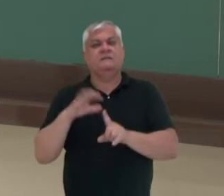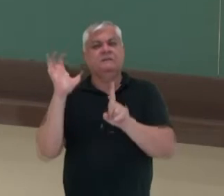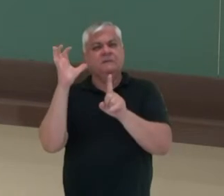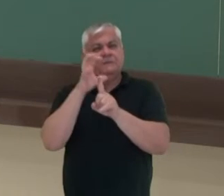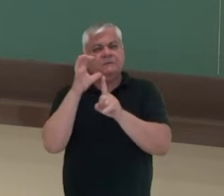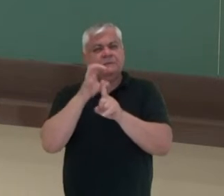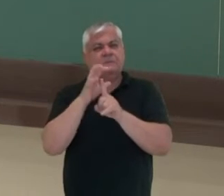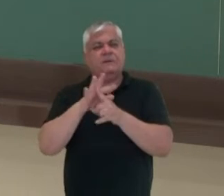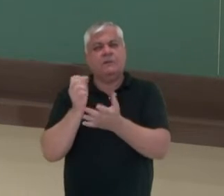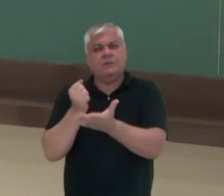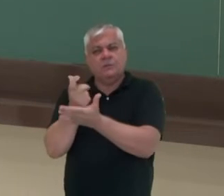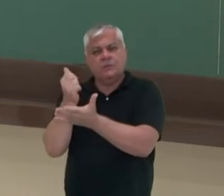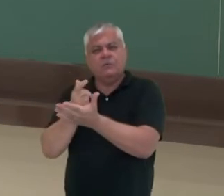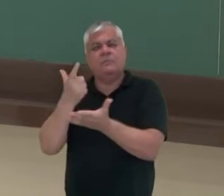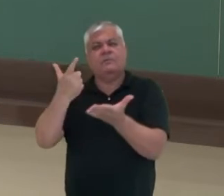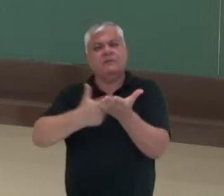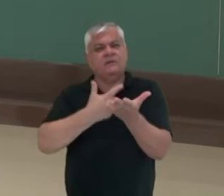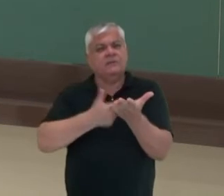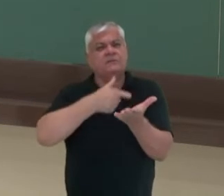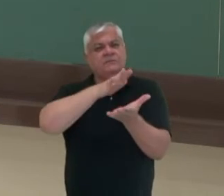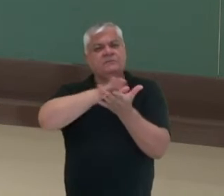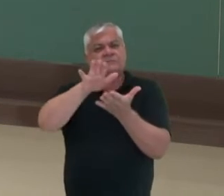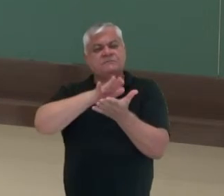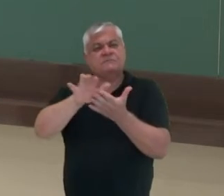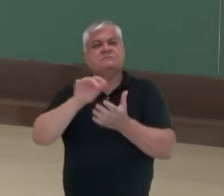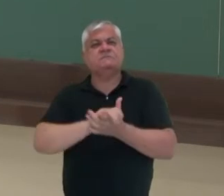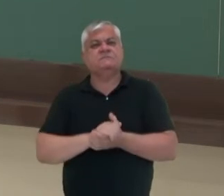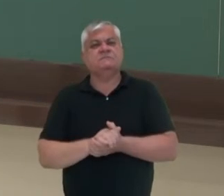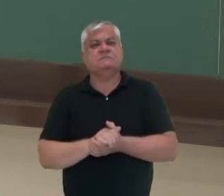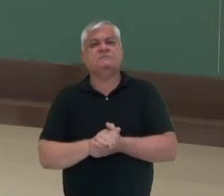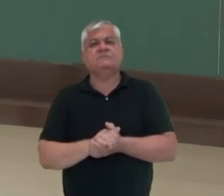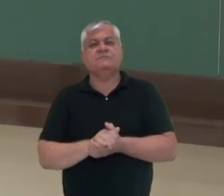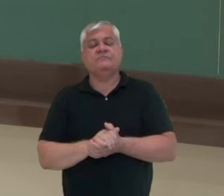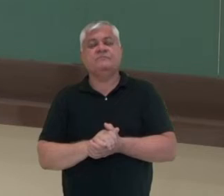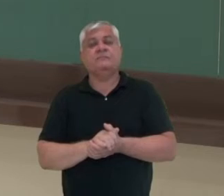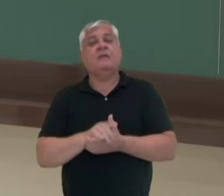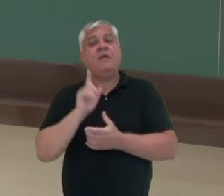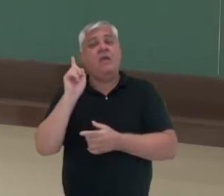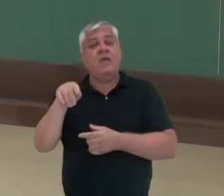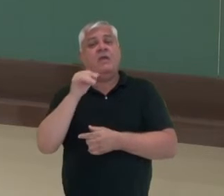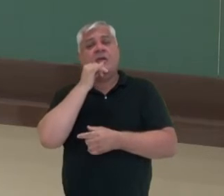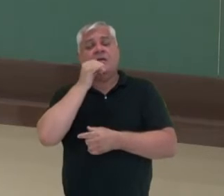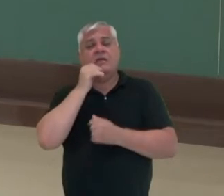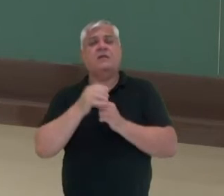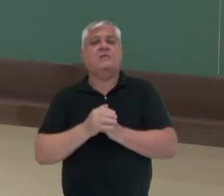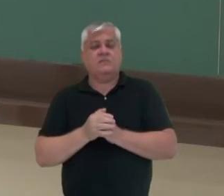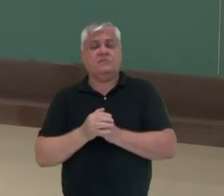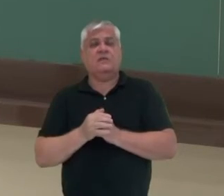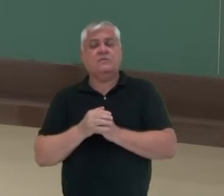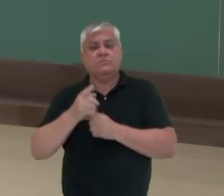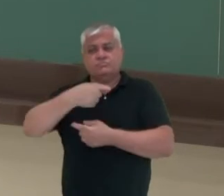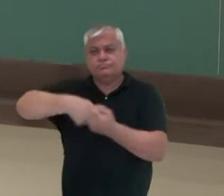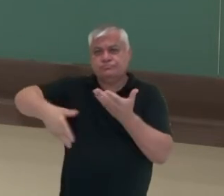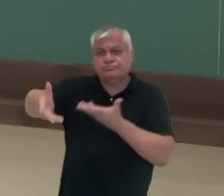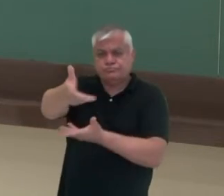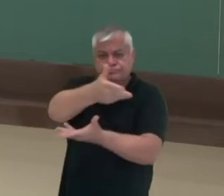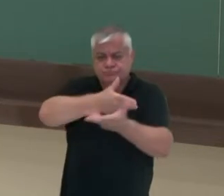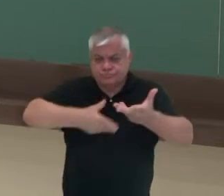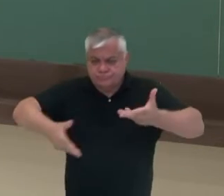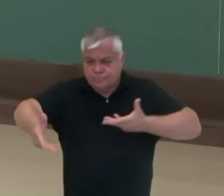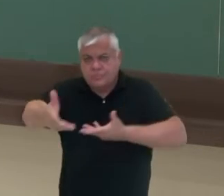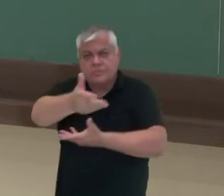a aquisição de obras impressas, né? Visando o quê? Um movimento em espiral. A ideia era